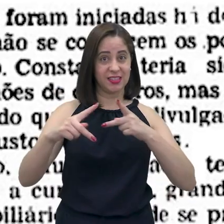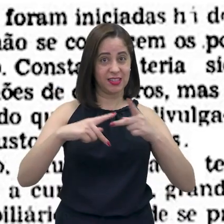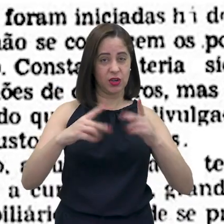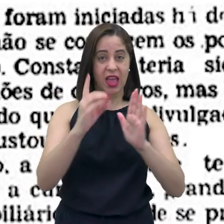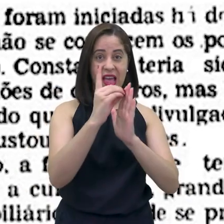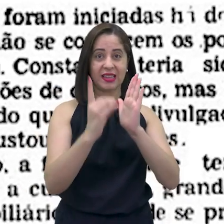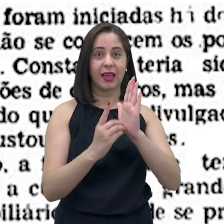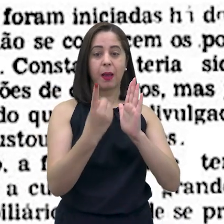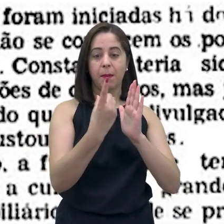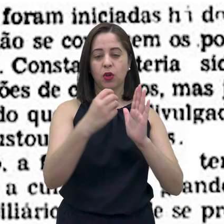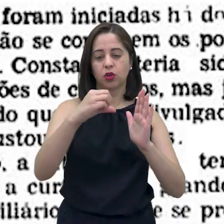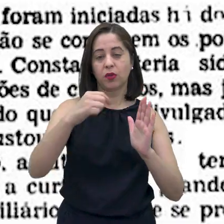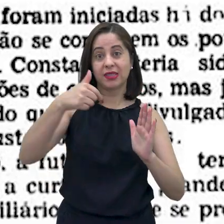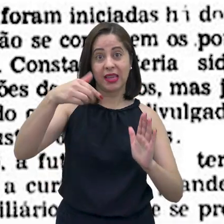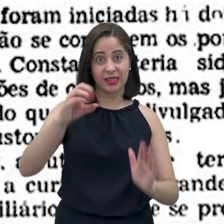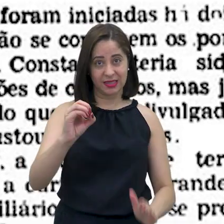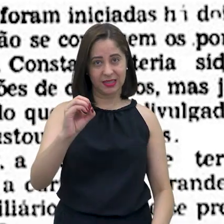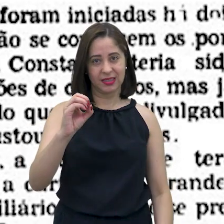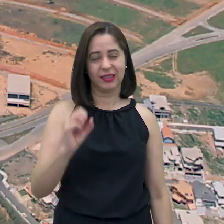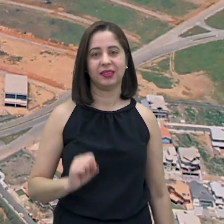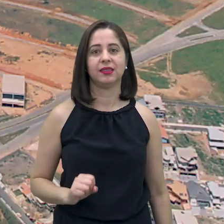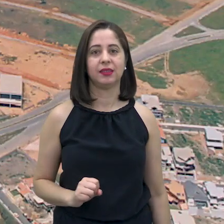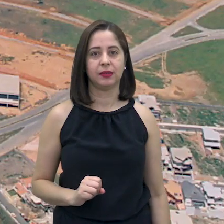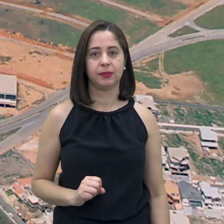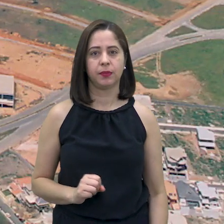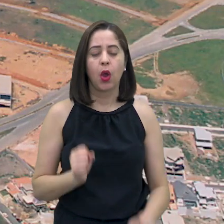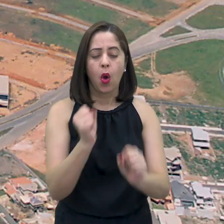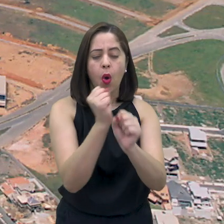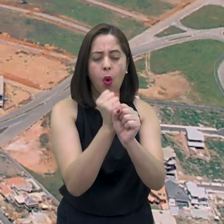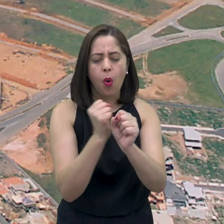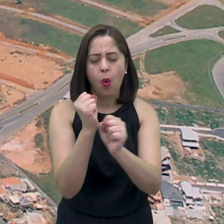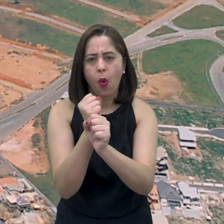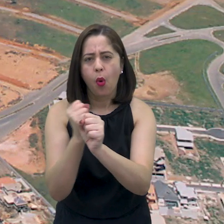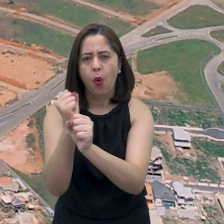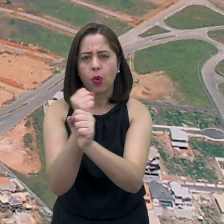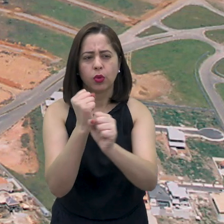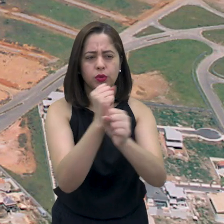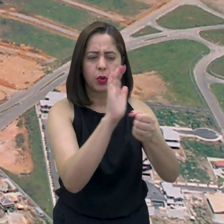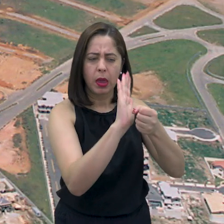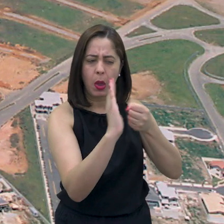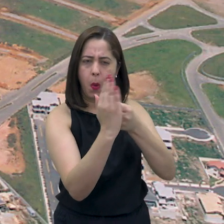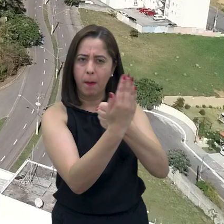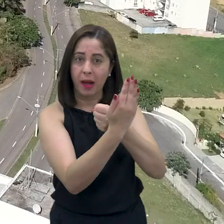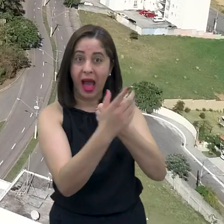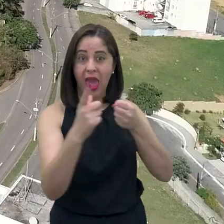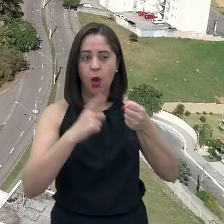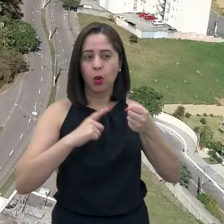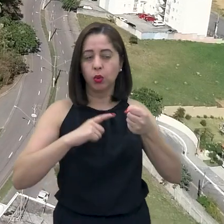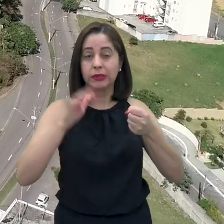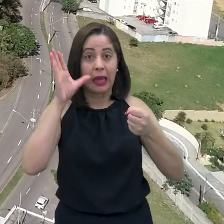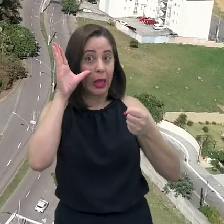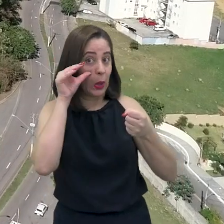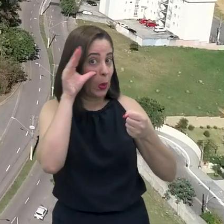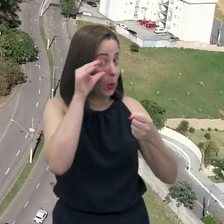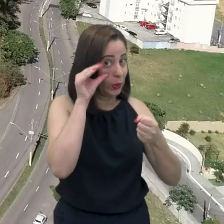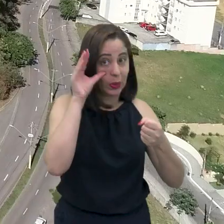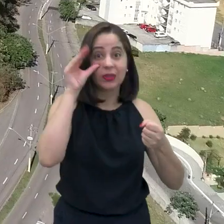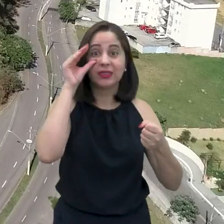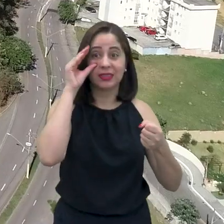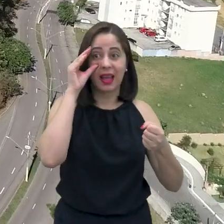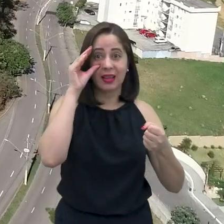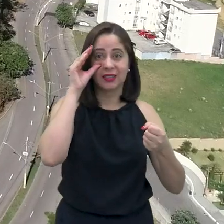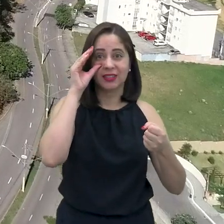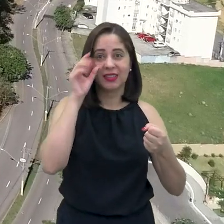Campos na década de 1970 a construção do bairro é cheia de curiosidades detalhes que vieram de